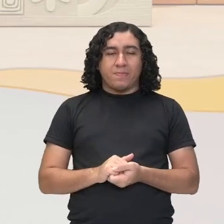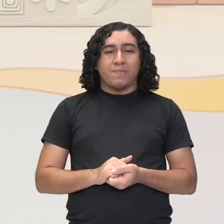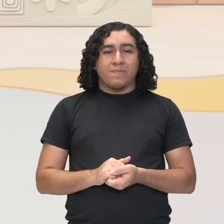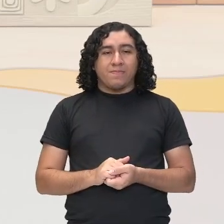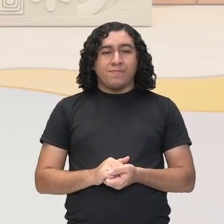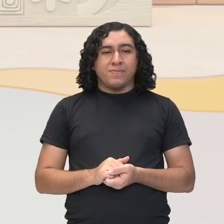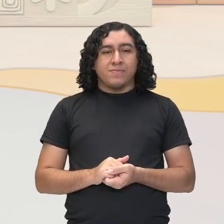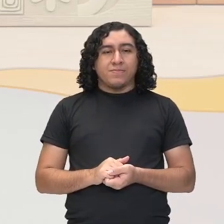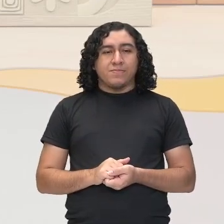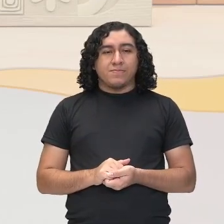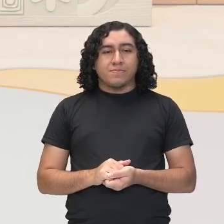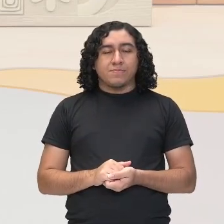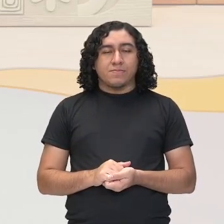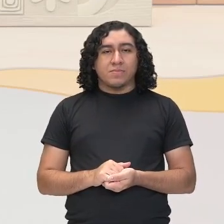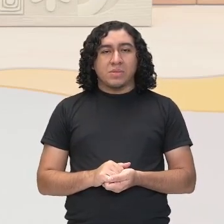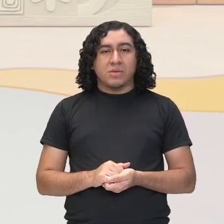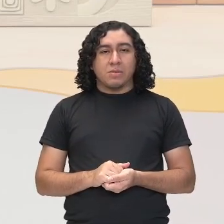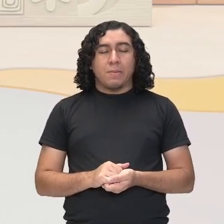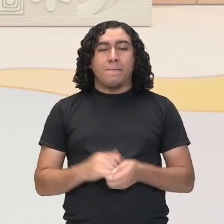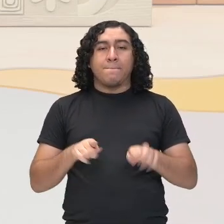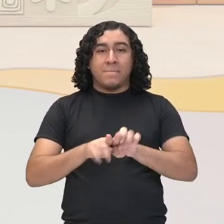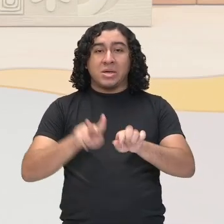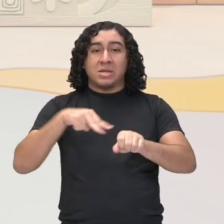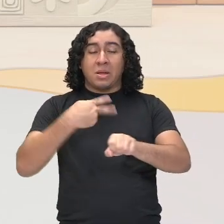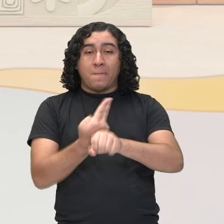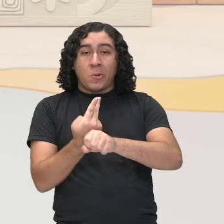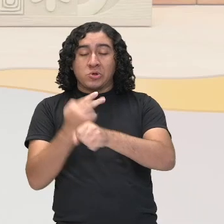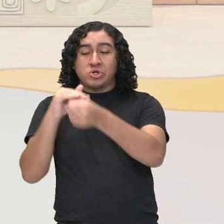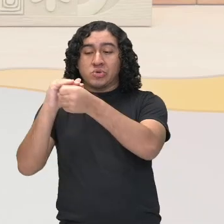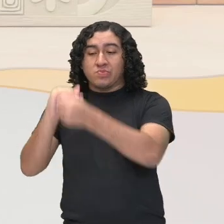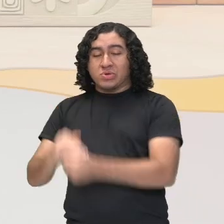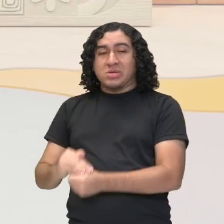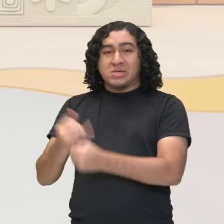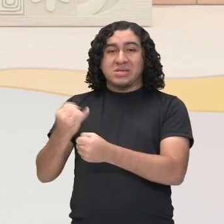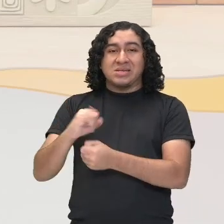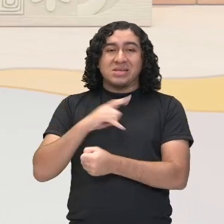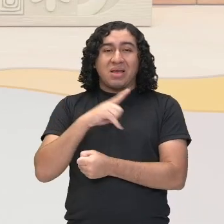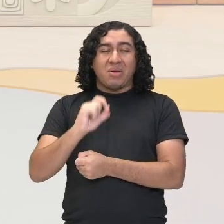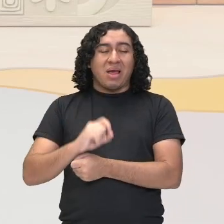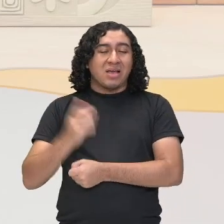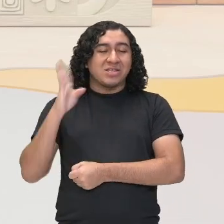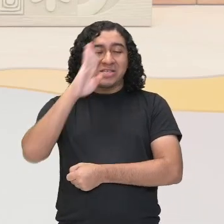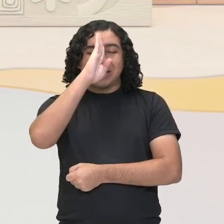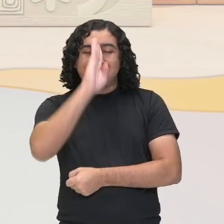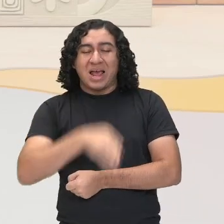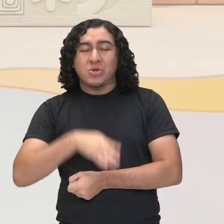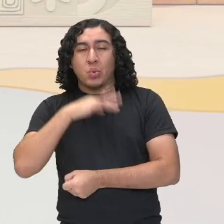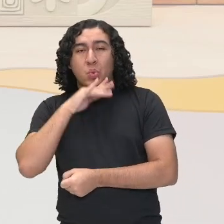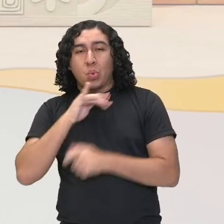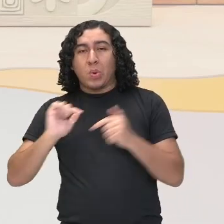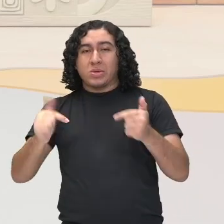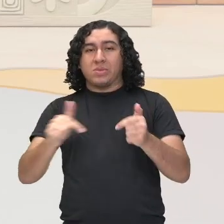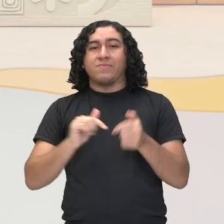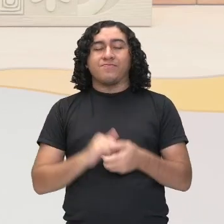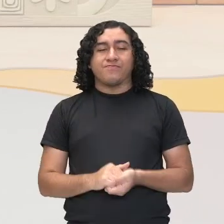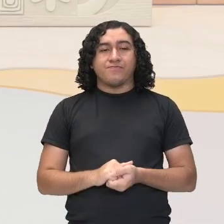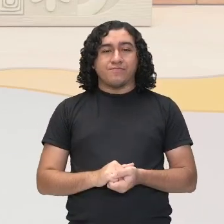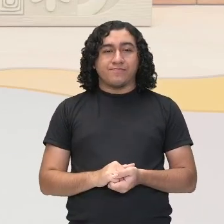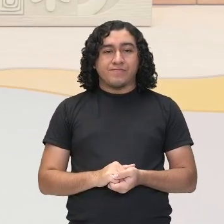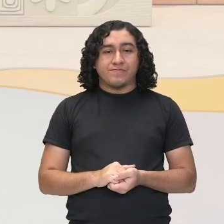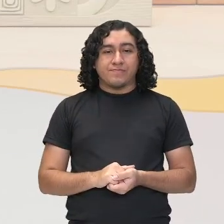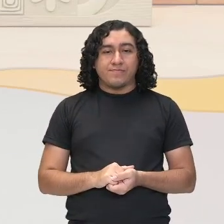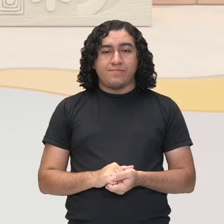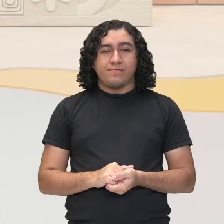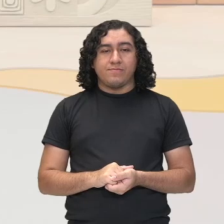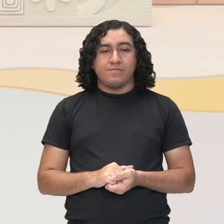será rechaçado por um tempo se tomar uma medida impopular de uma vez. O que ele está querendo dizer nesse ponto aqui? Ações